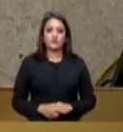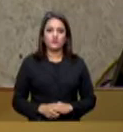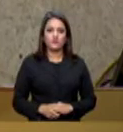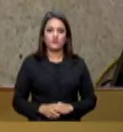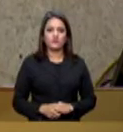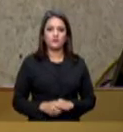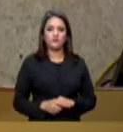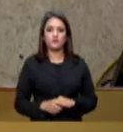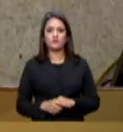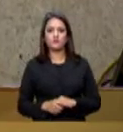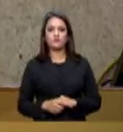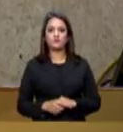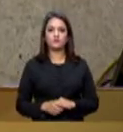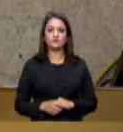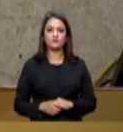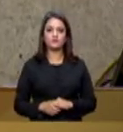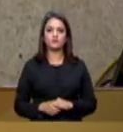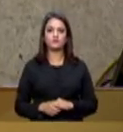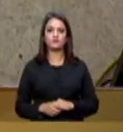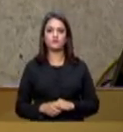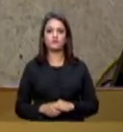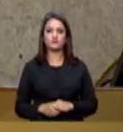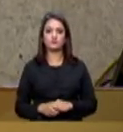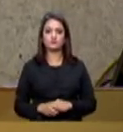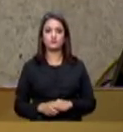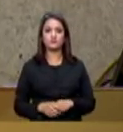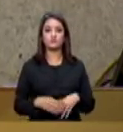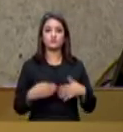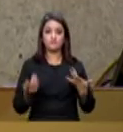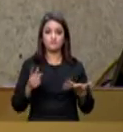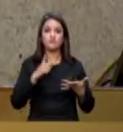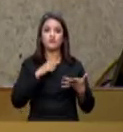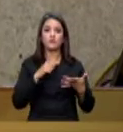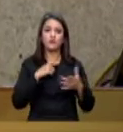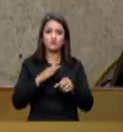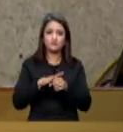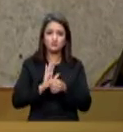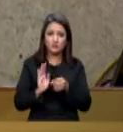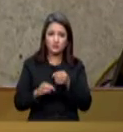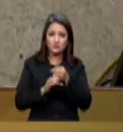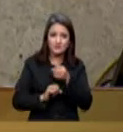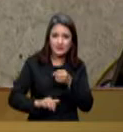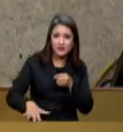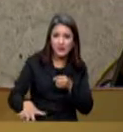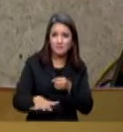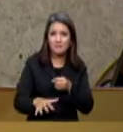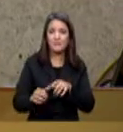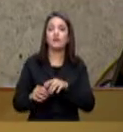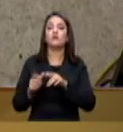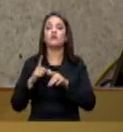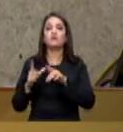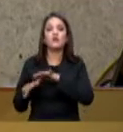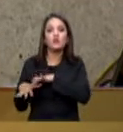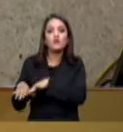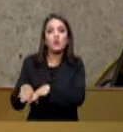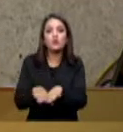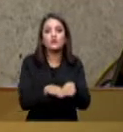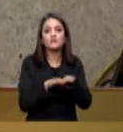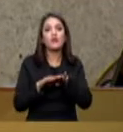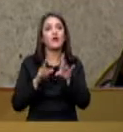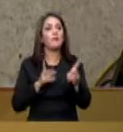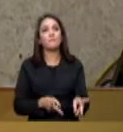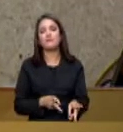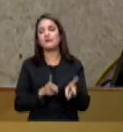A universalização do saneamento diz respeito à percepção